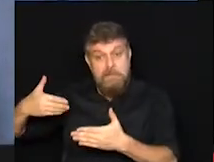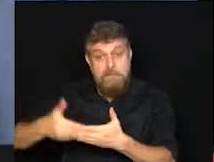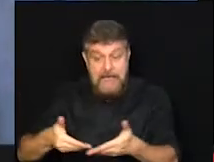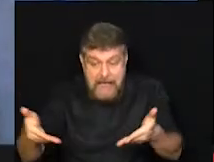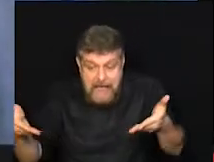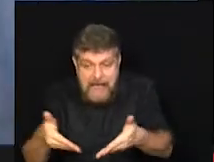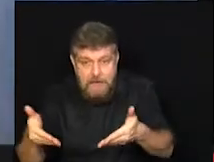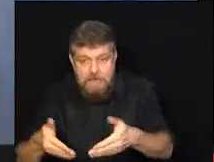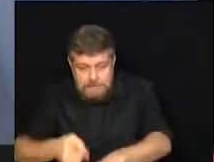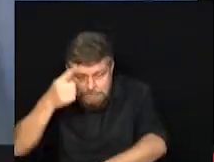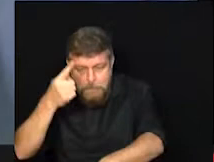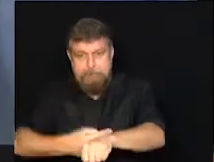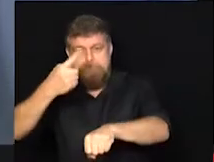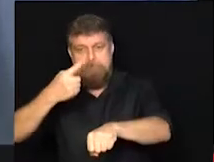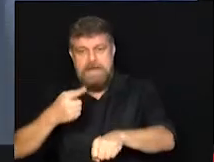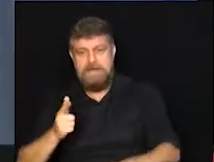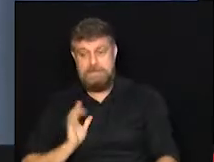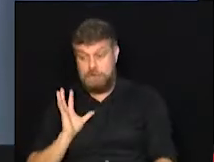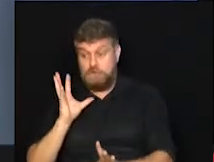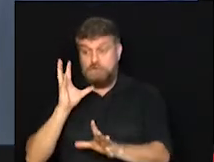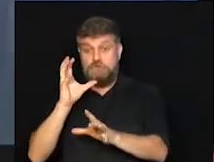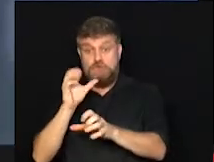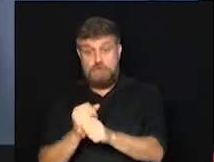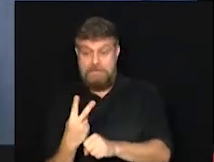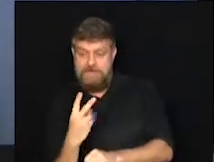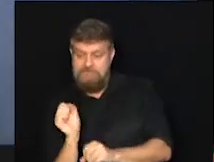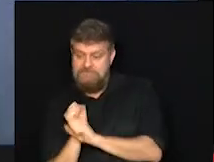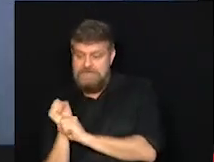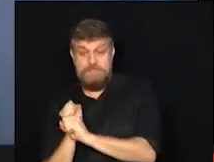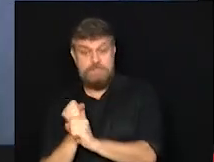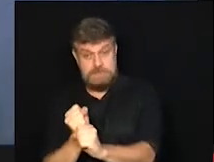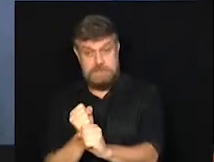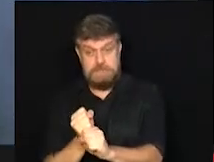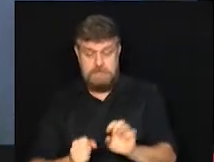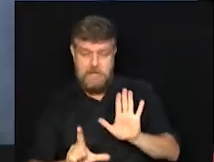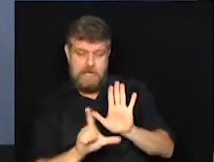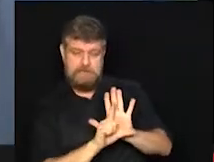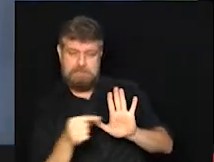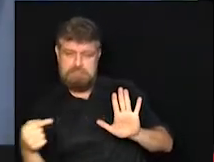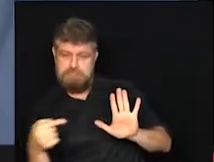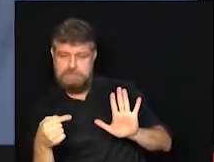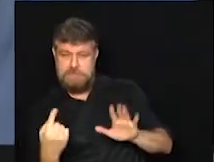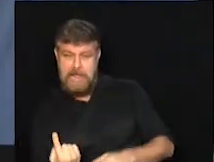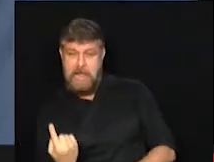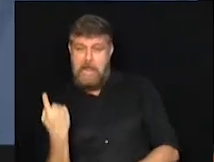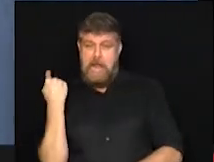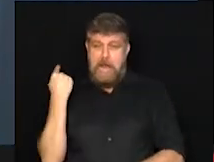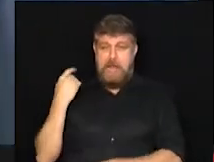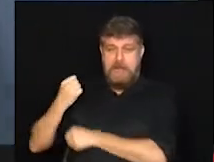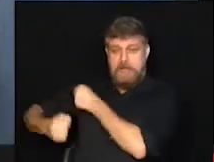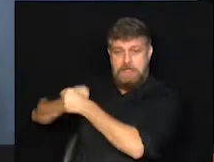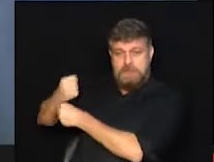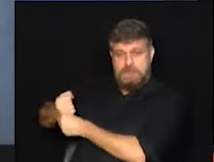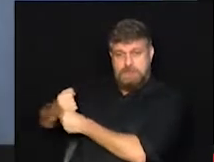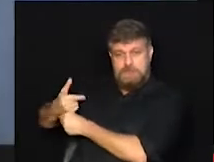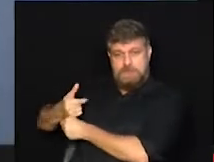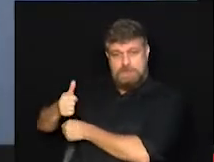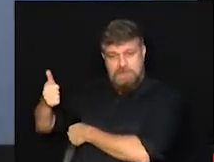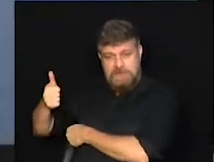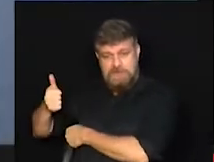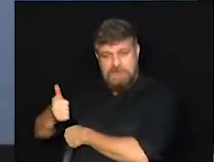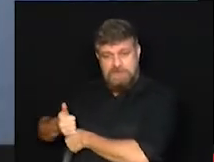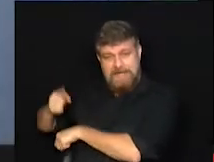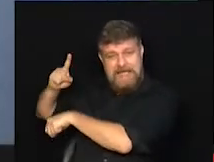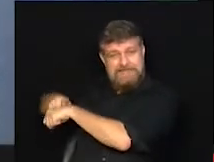agora, né? Que ela completa 20 anos, essa lei, nasceu lá em 2001, numa outra